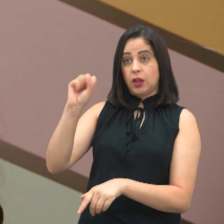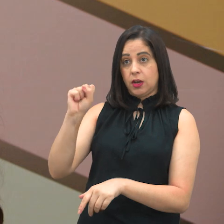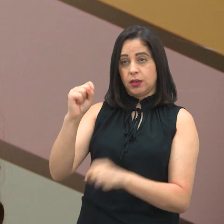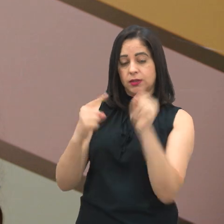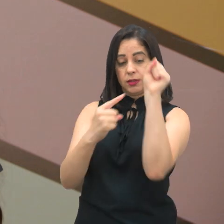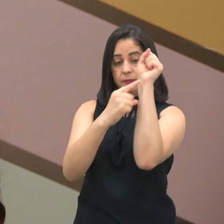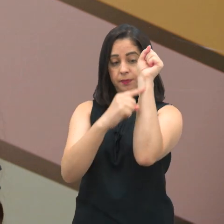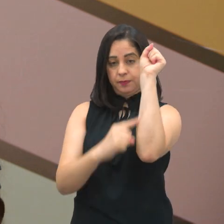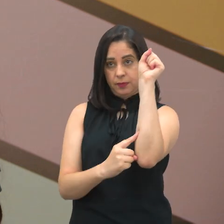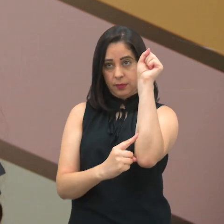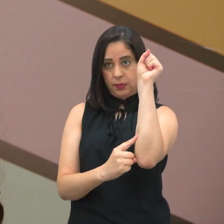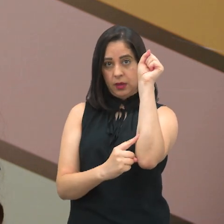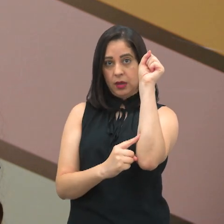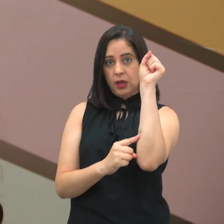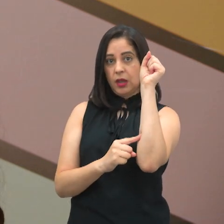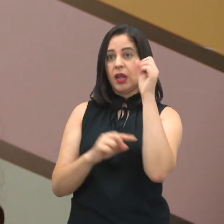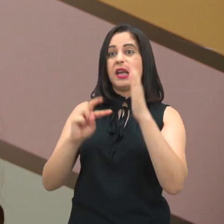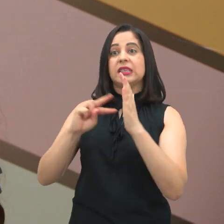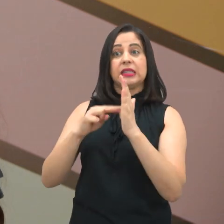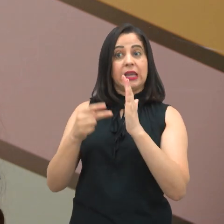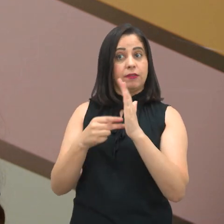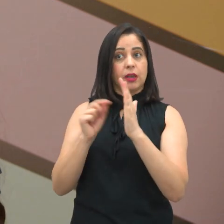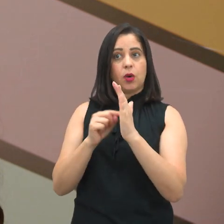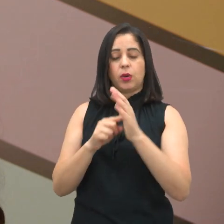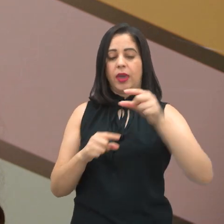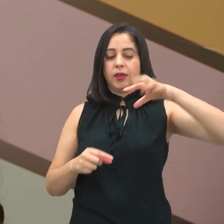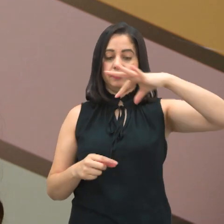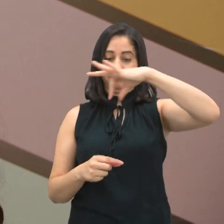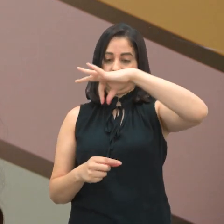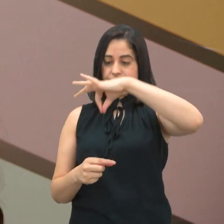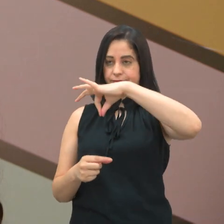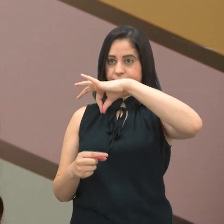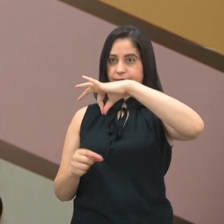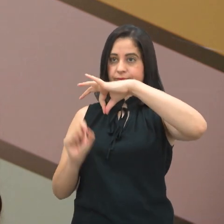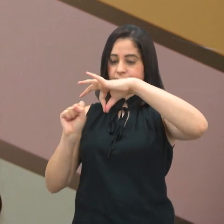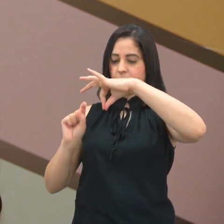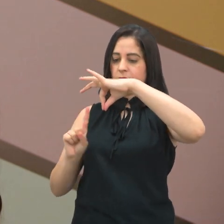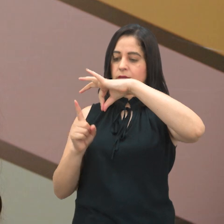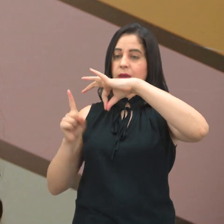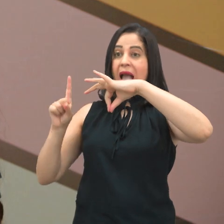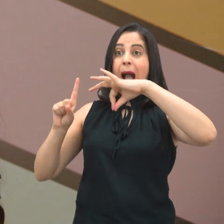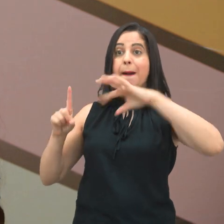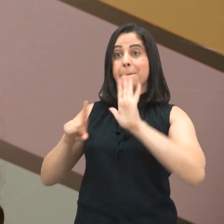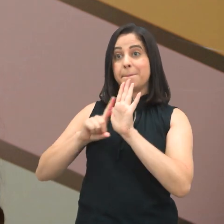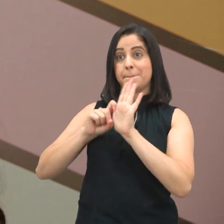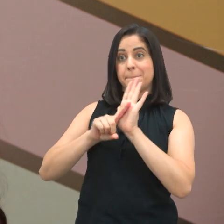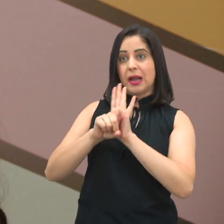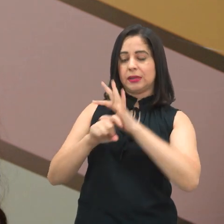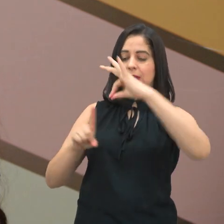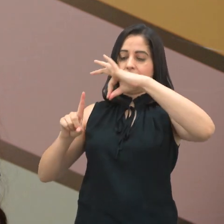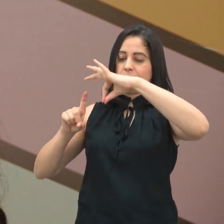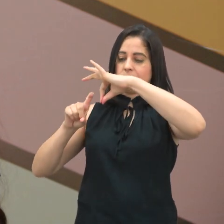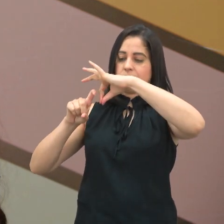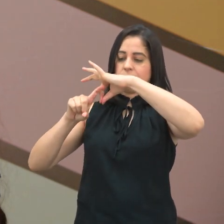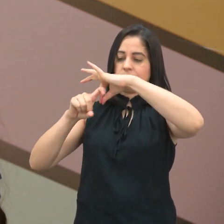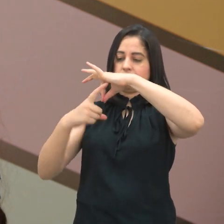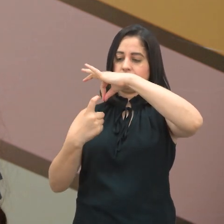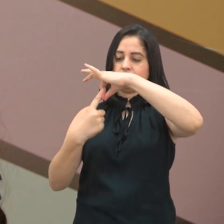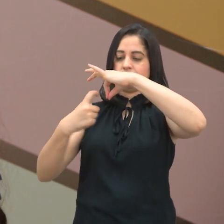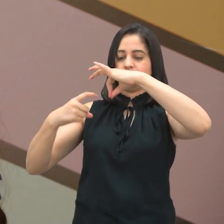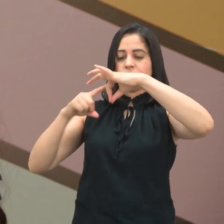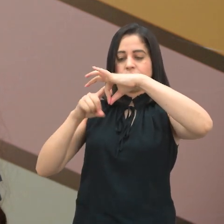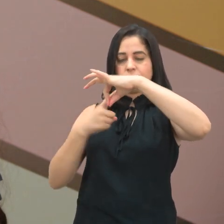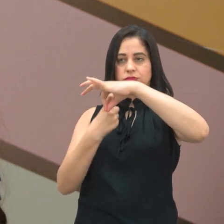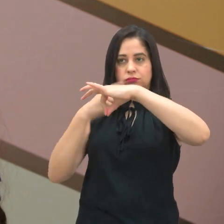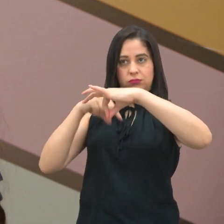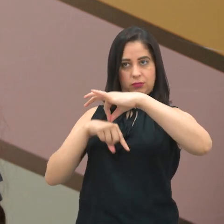na entrada da bactéria no organismo, pode ser na região genital, na região oral, depende do ponto de inoculação, mas pode acontecer